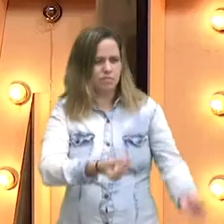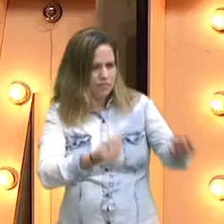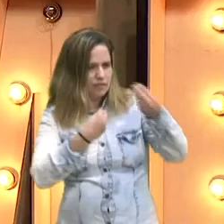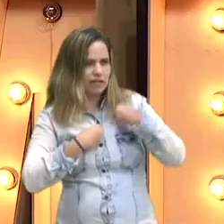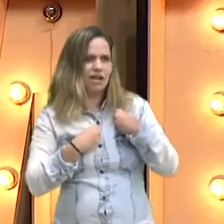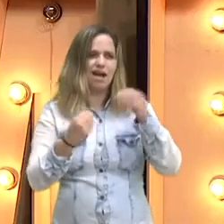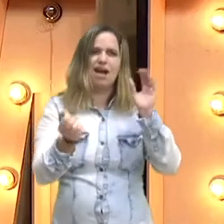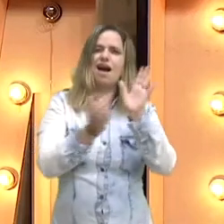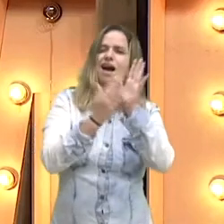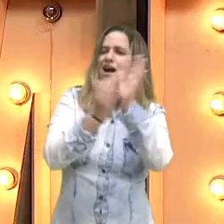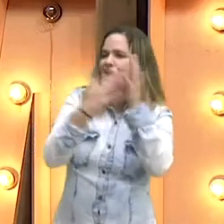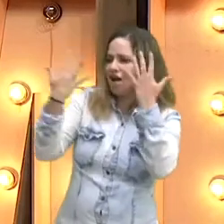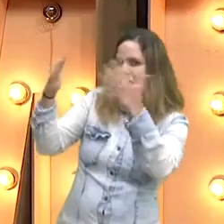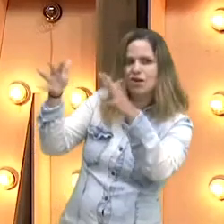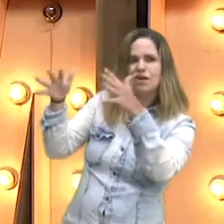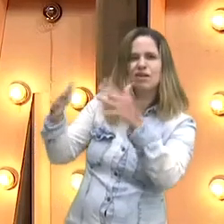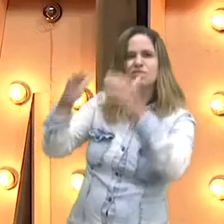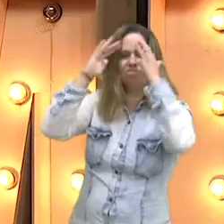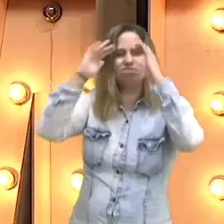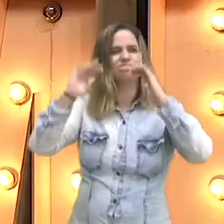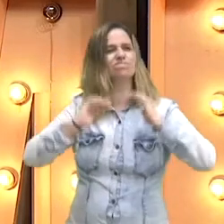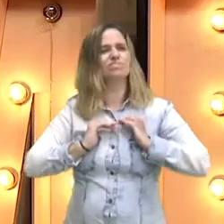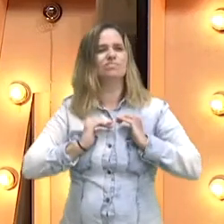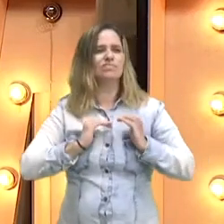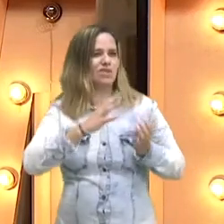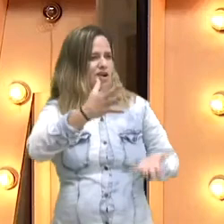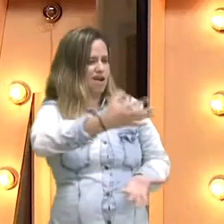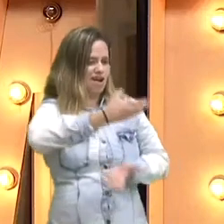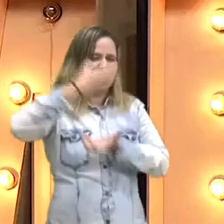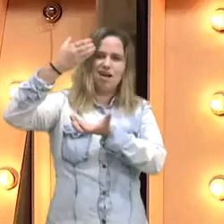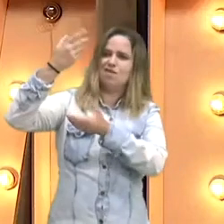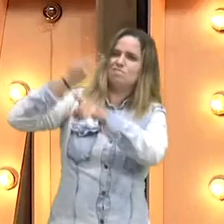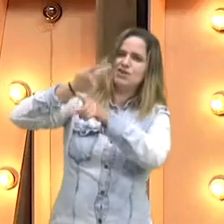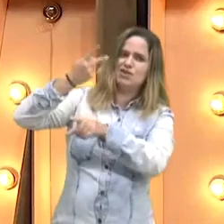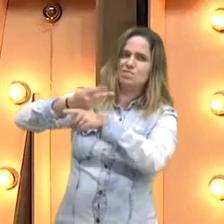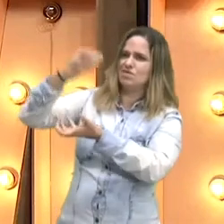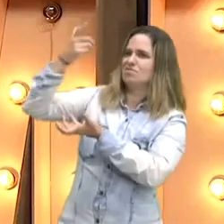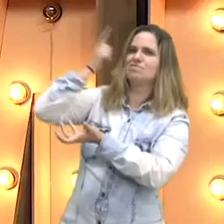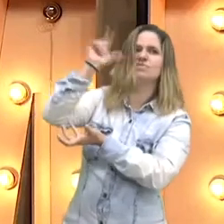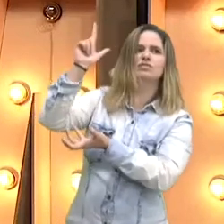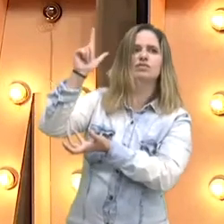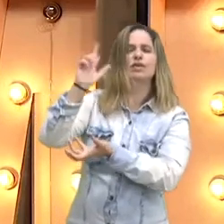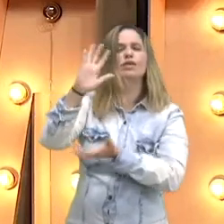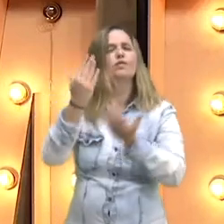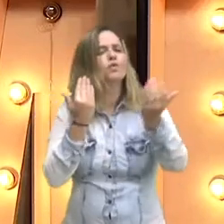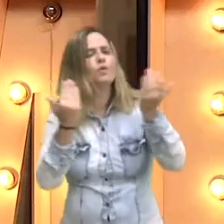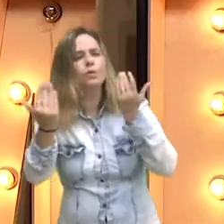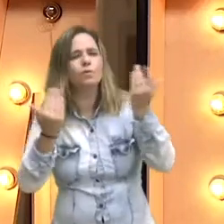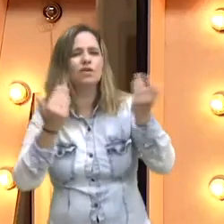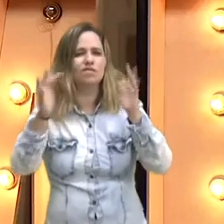de honra, de prêmio, de medalhas, de troféus. Nada se compara a ter família. Um